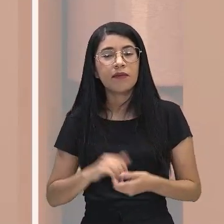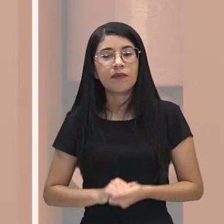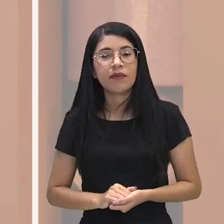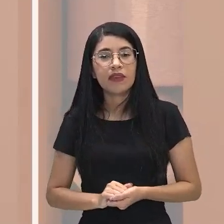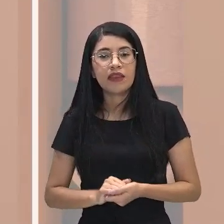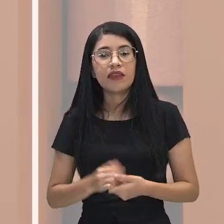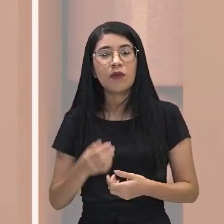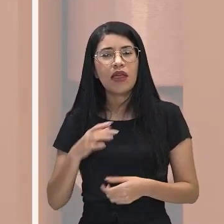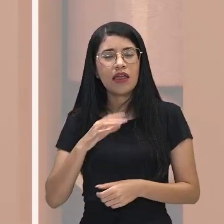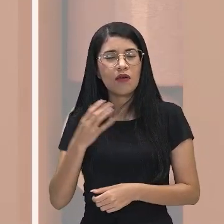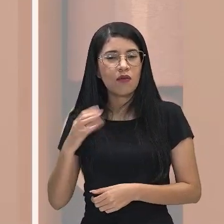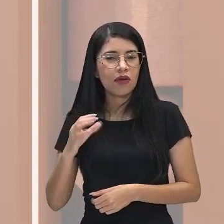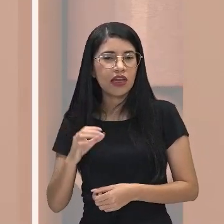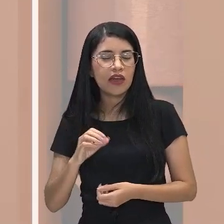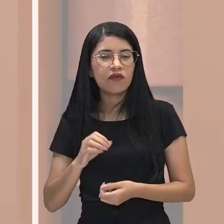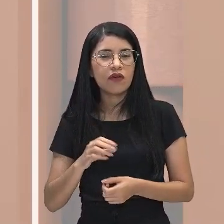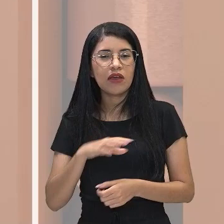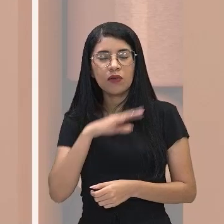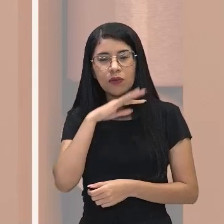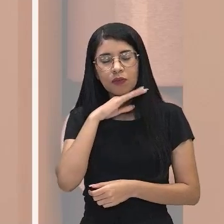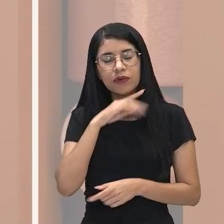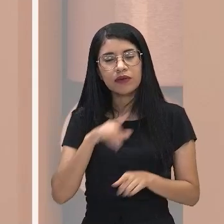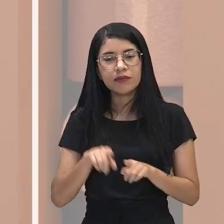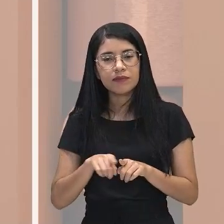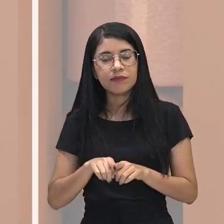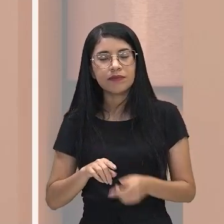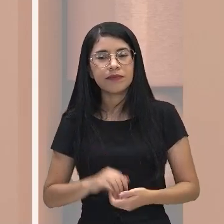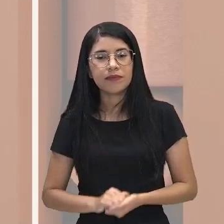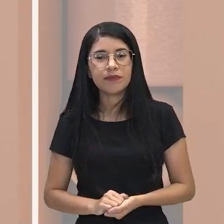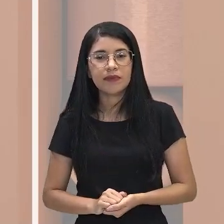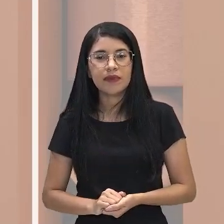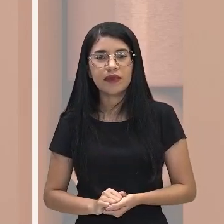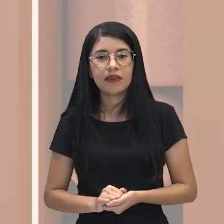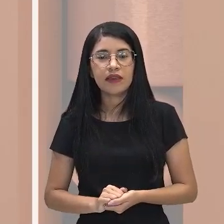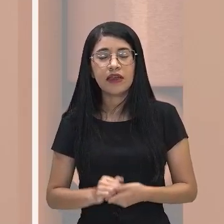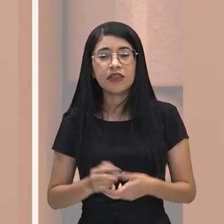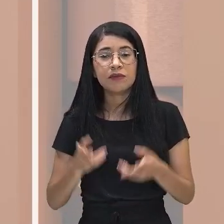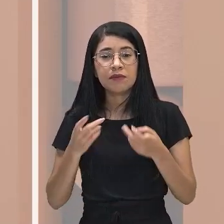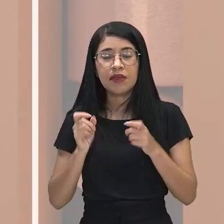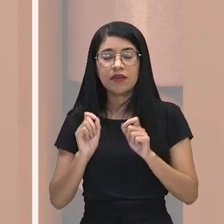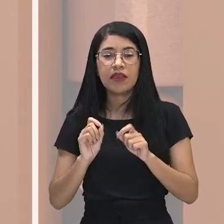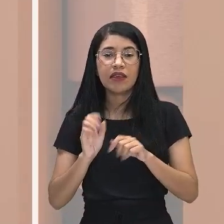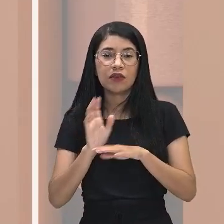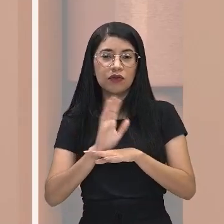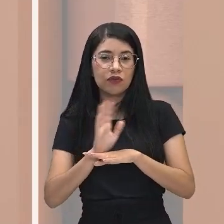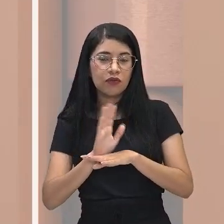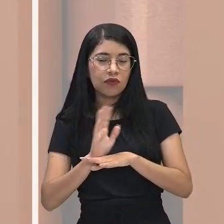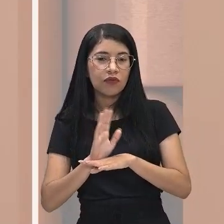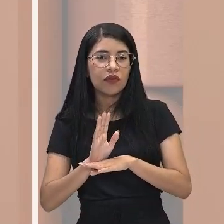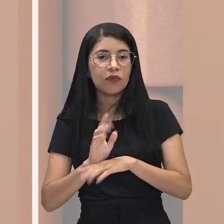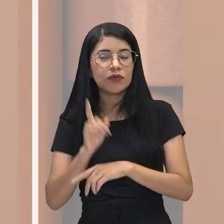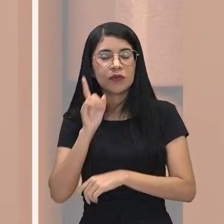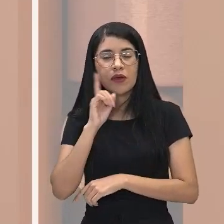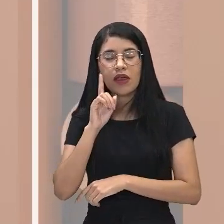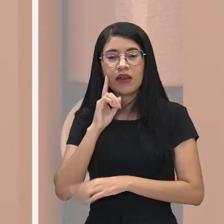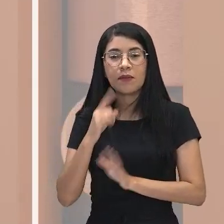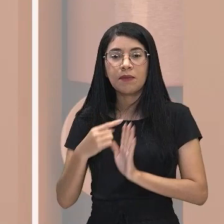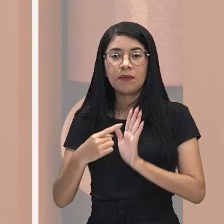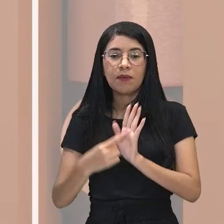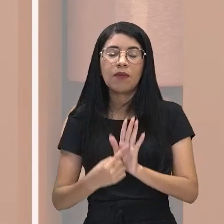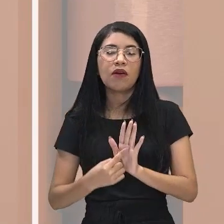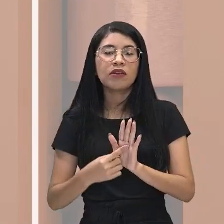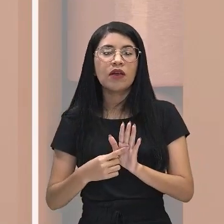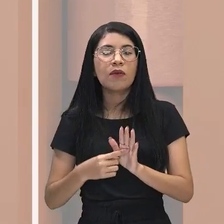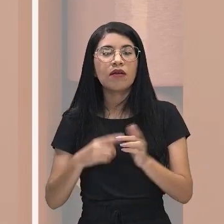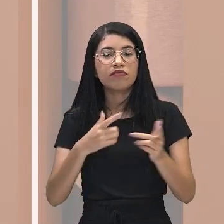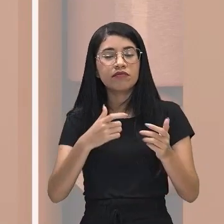e algo horrível. E a gente vê que a indústria cultural hollywoodiana, ela retrata muito essa Guerra do Vietnã